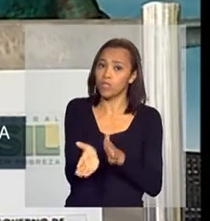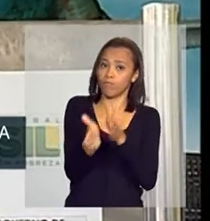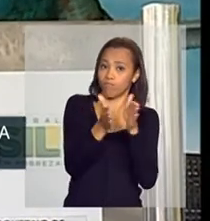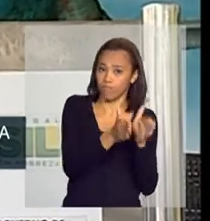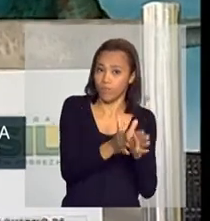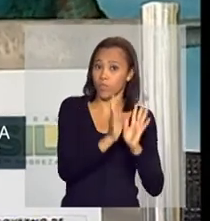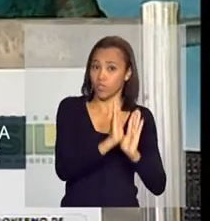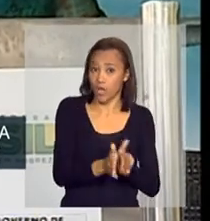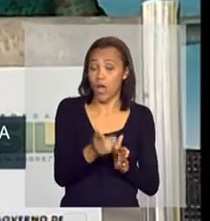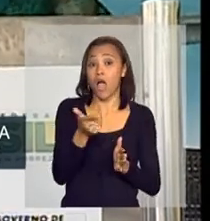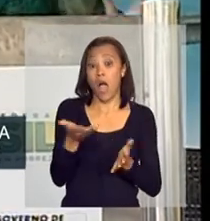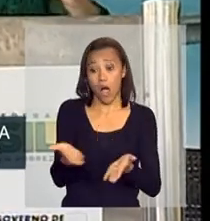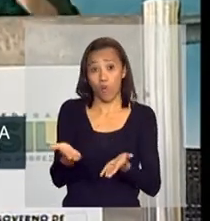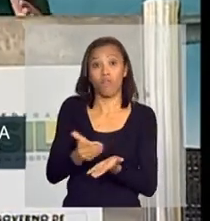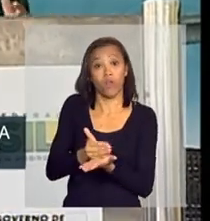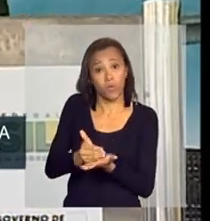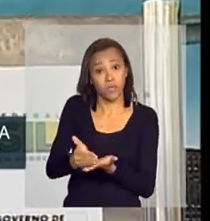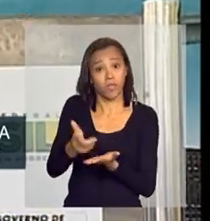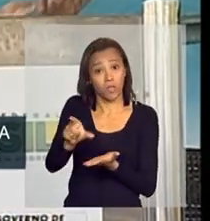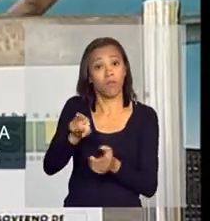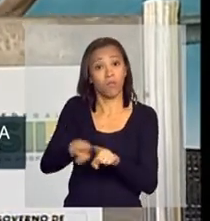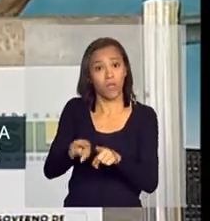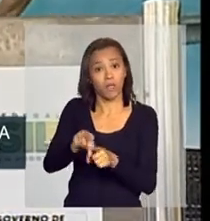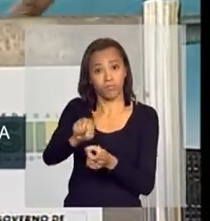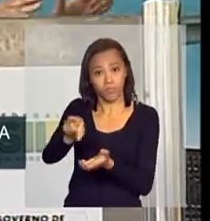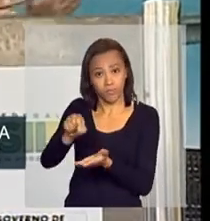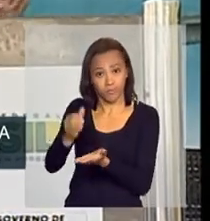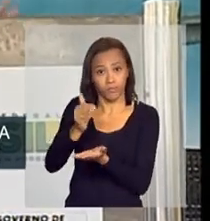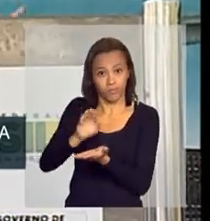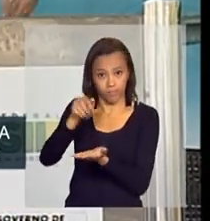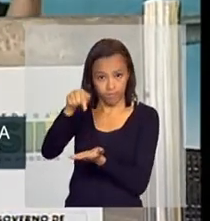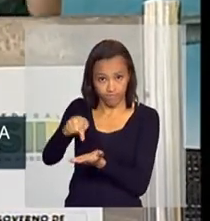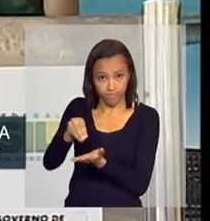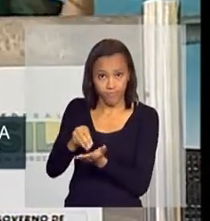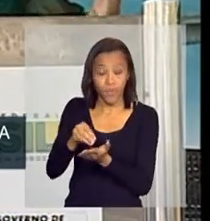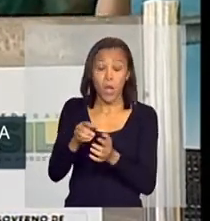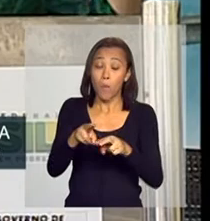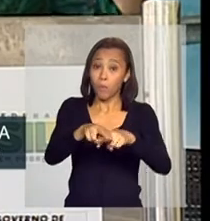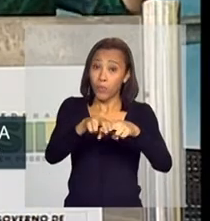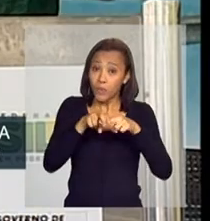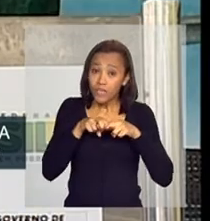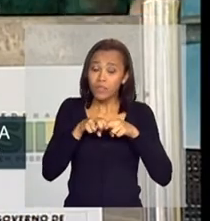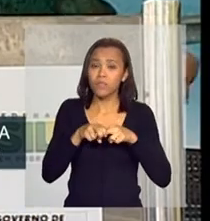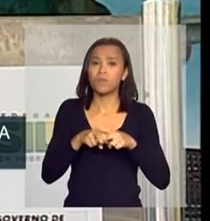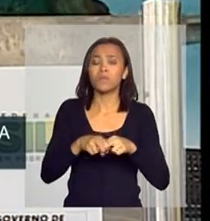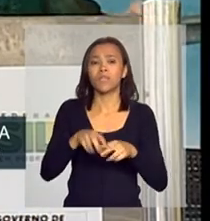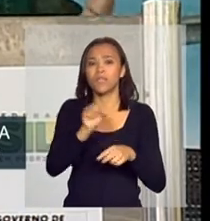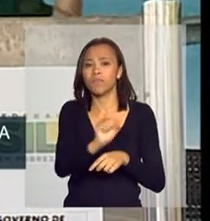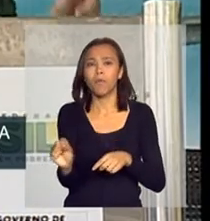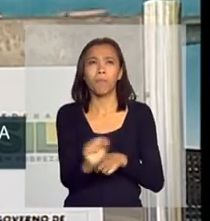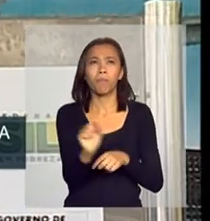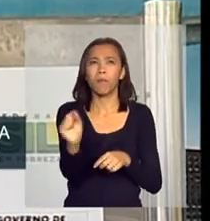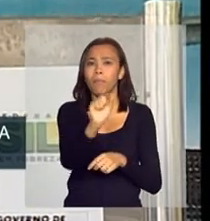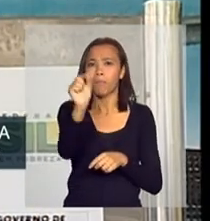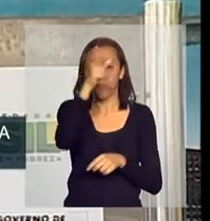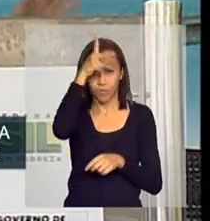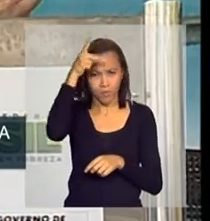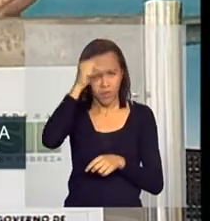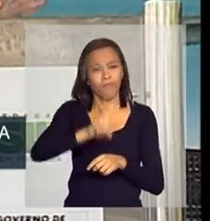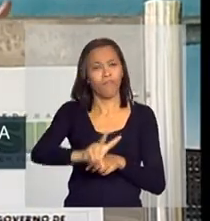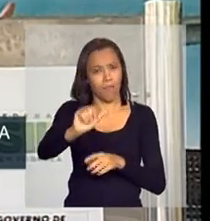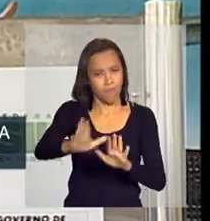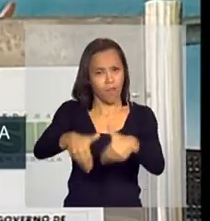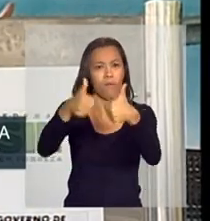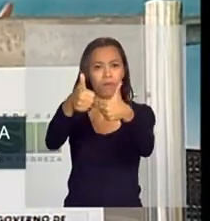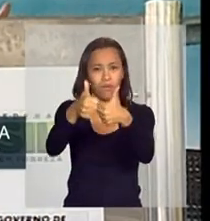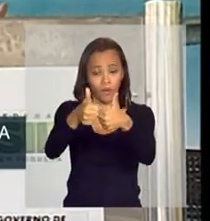será agora selecionada. Por isso, eu tenho certeza que a vida dos municípios vai melhorar. E